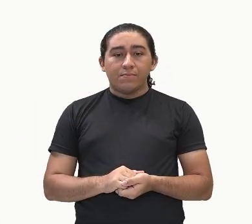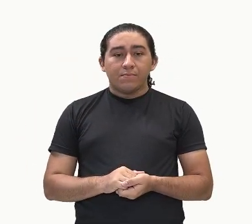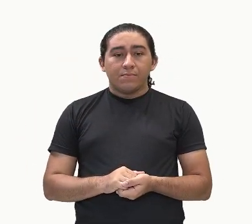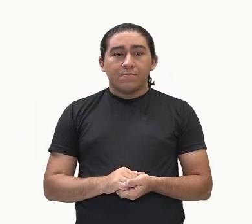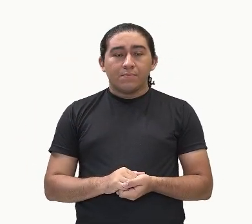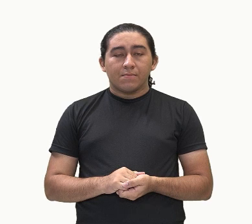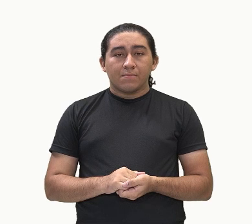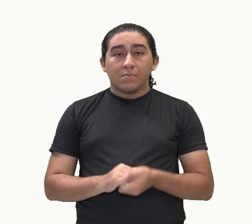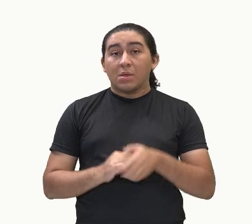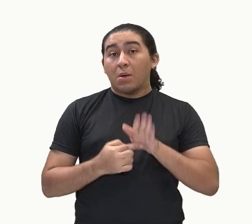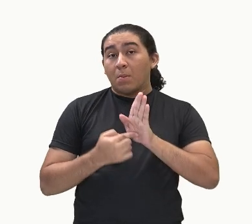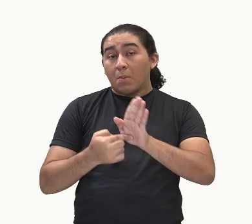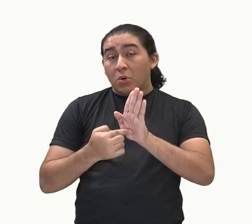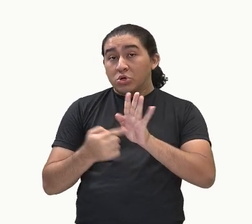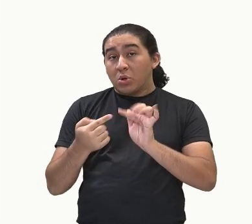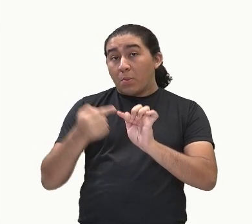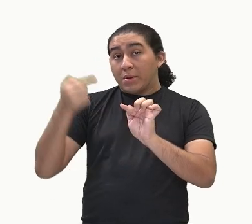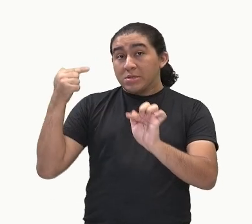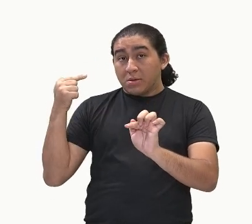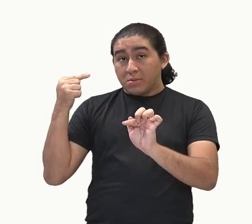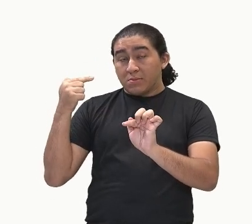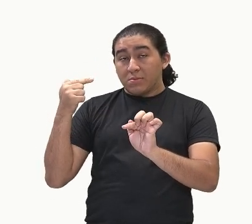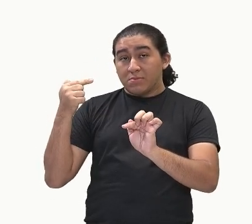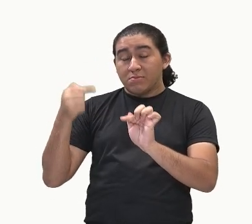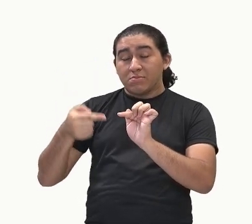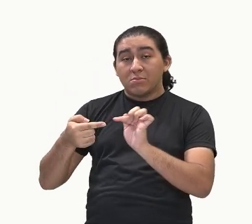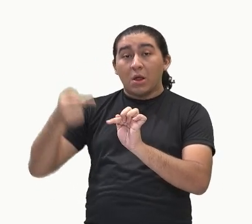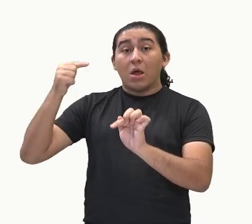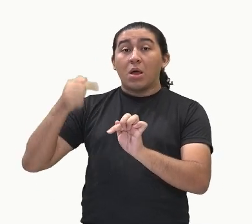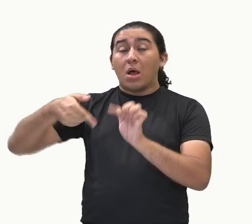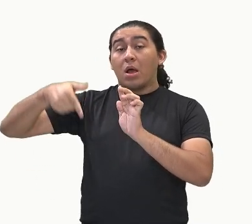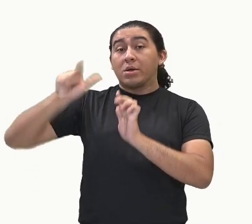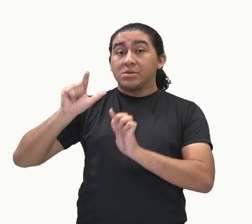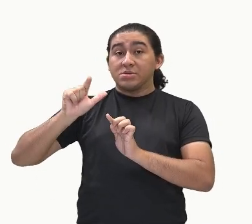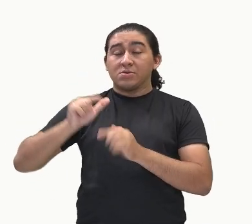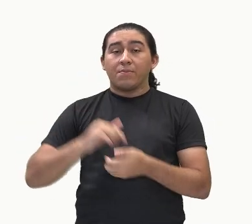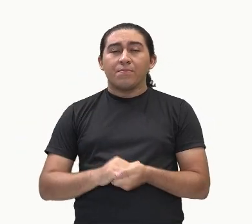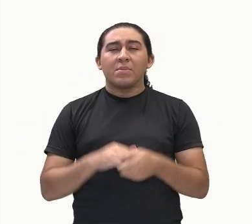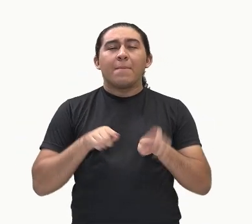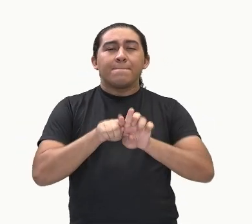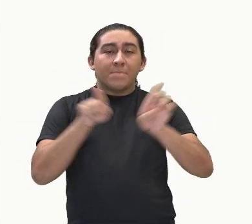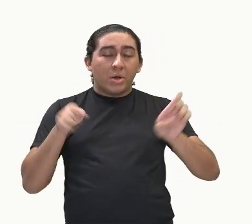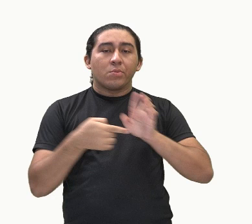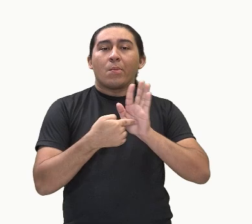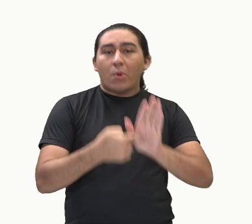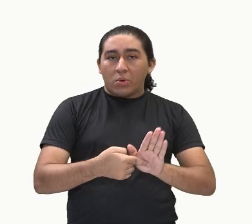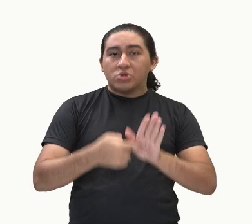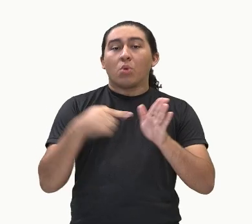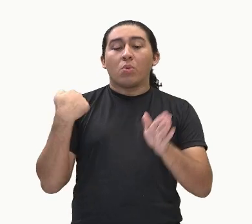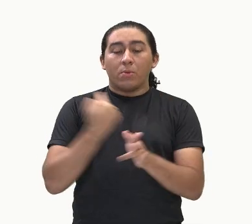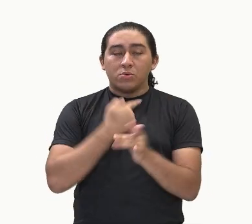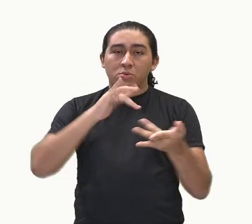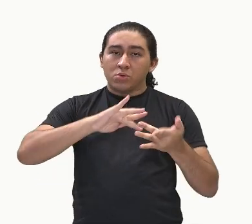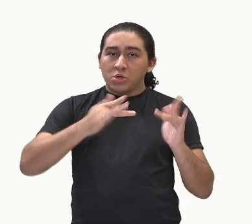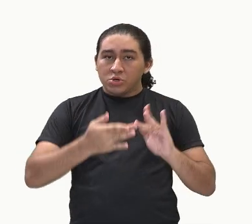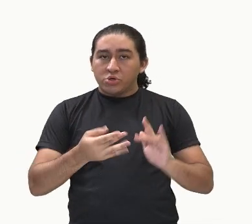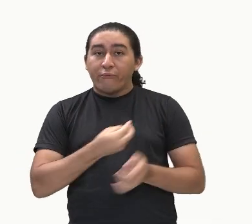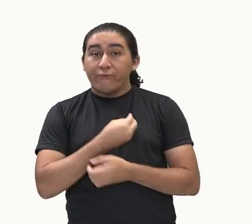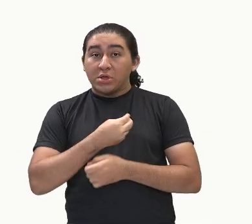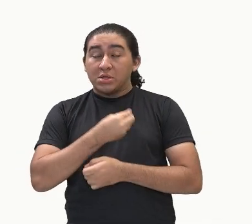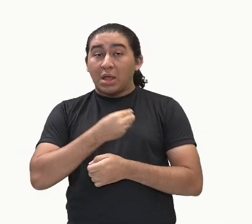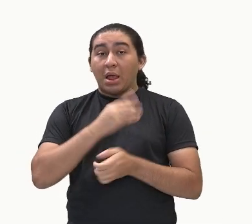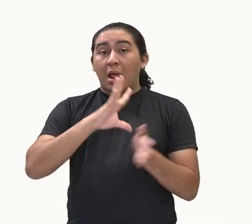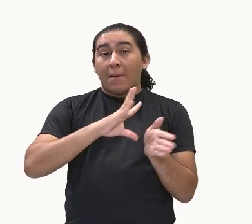reconhecimento e ao mesmo tempo trazendo todo o nosso contexto amazônico. Quando